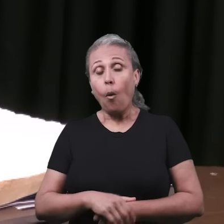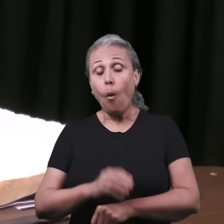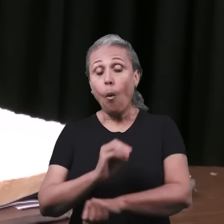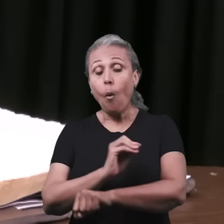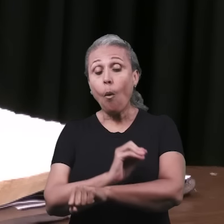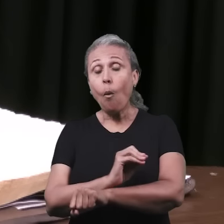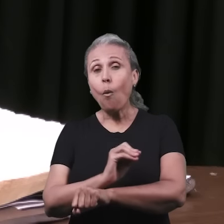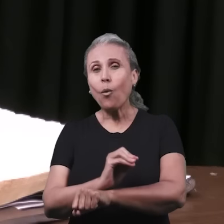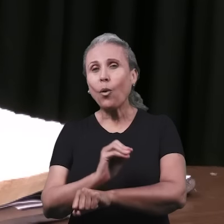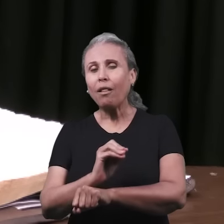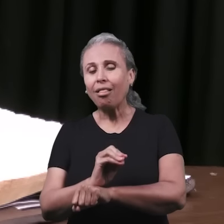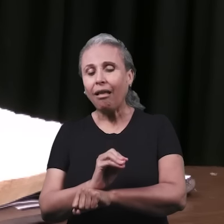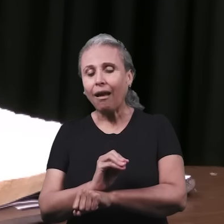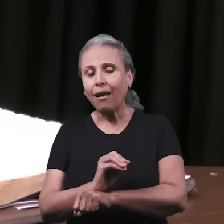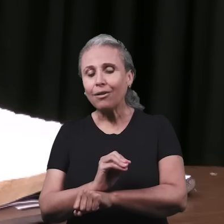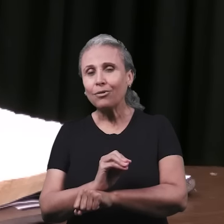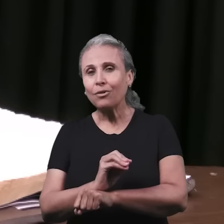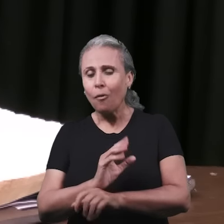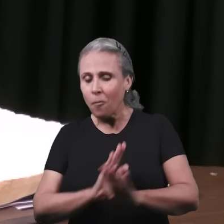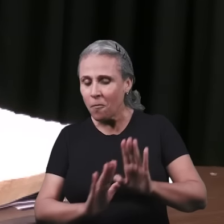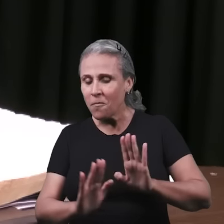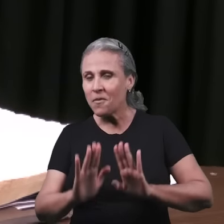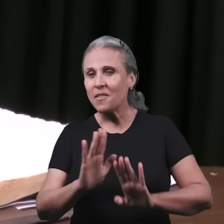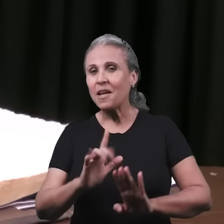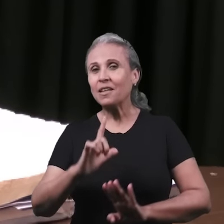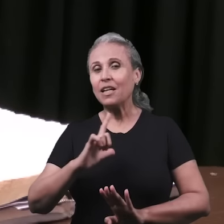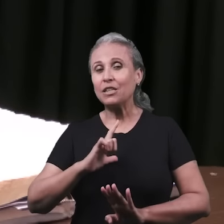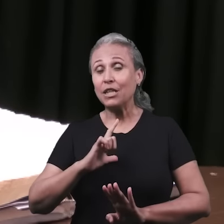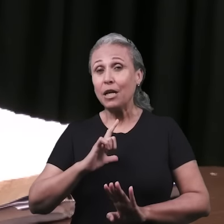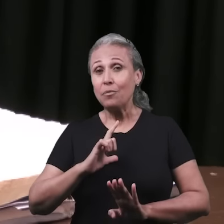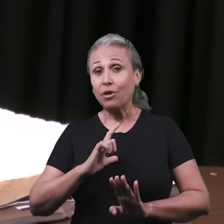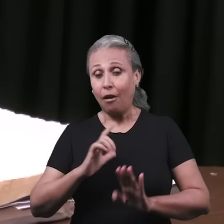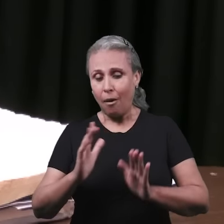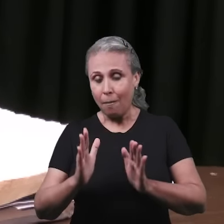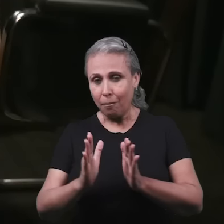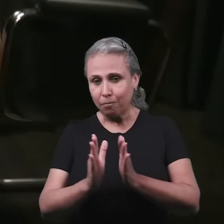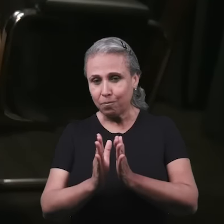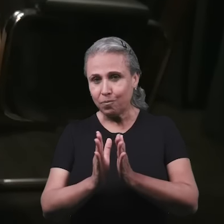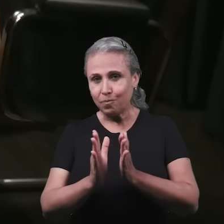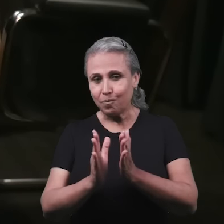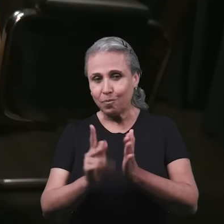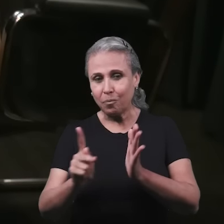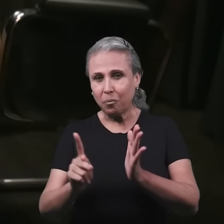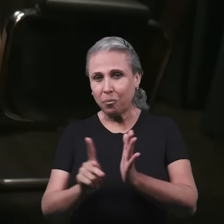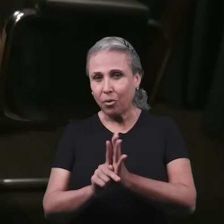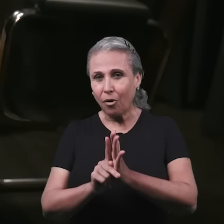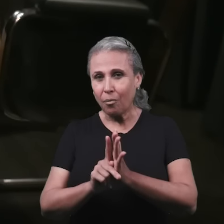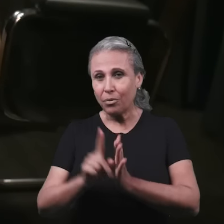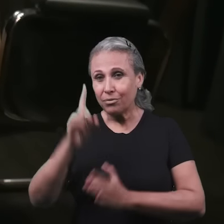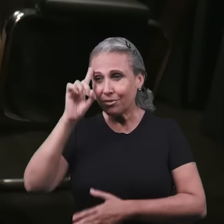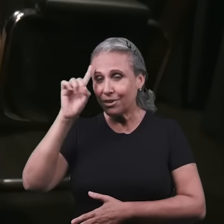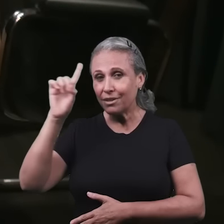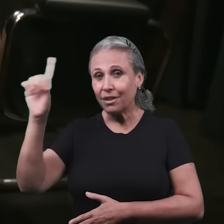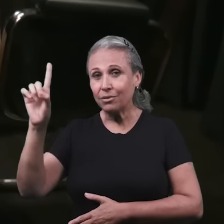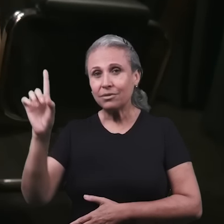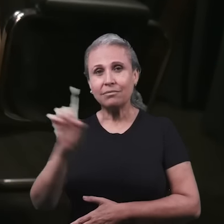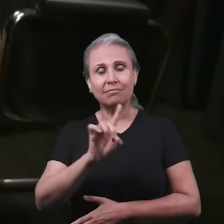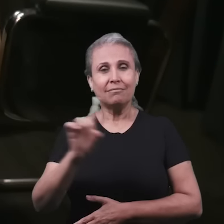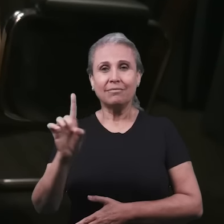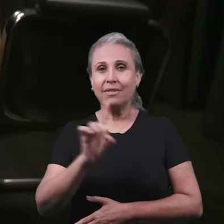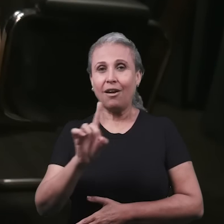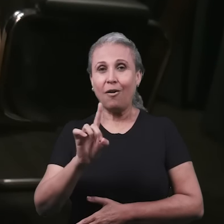que ele tinha, não pelas coisas sagradas, mas por aquilo que era material. Um apego no material.